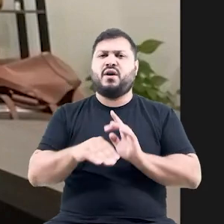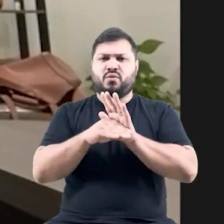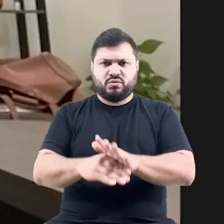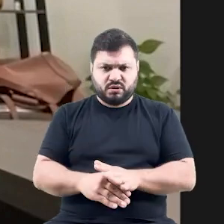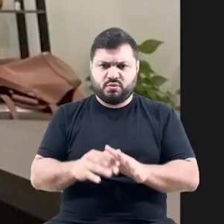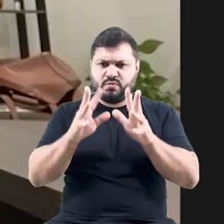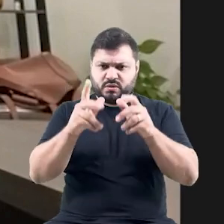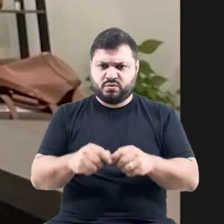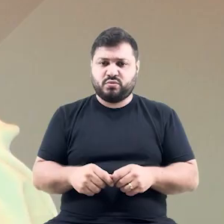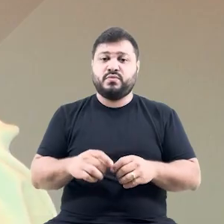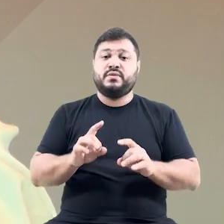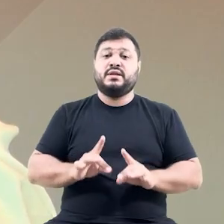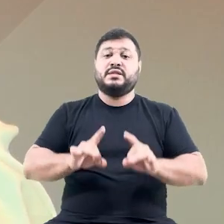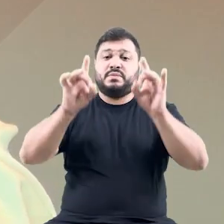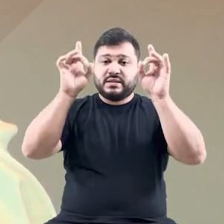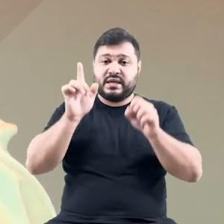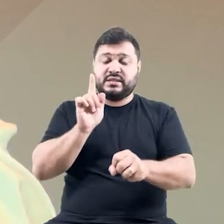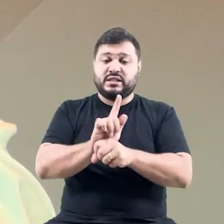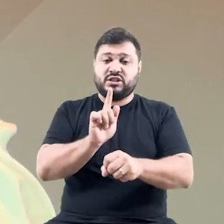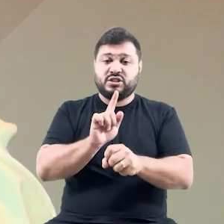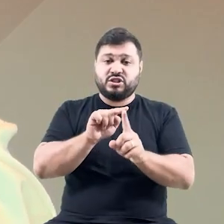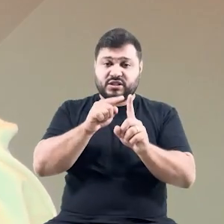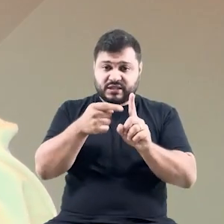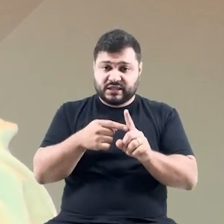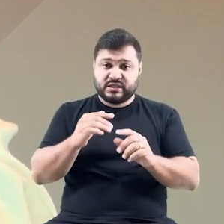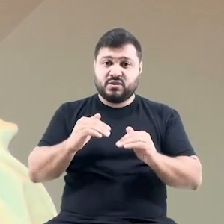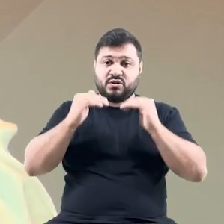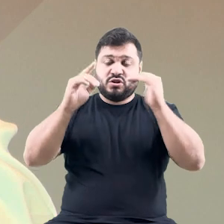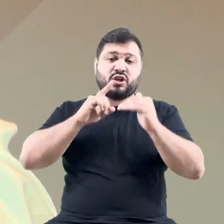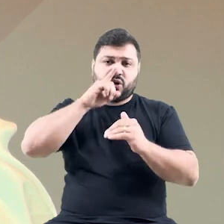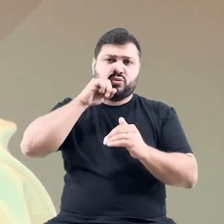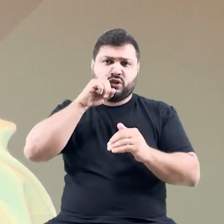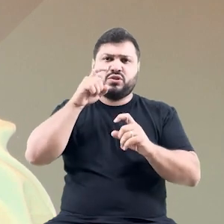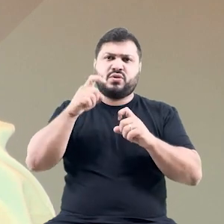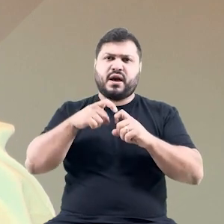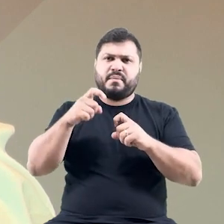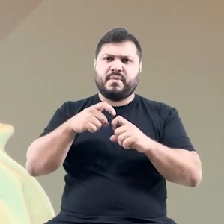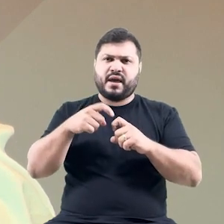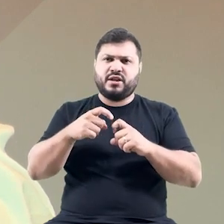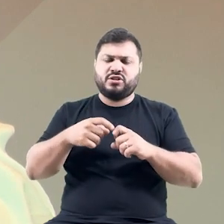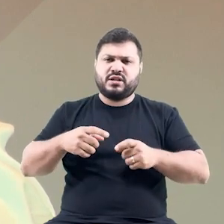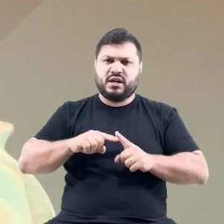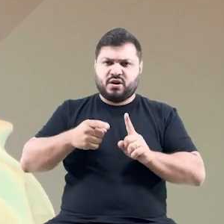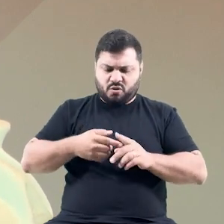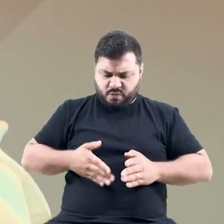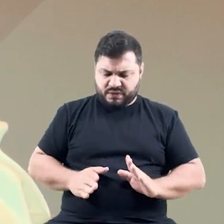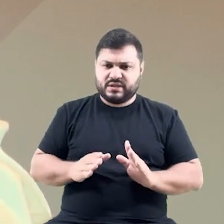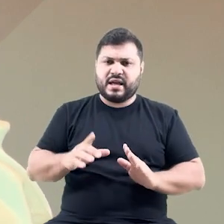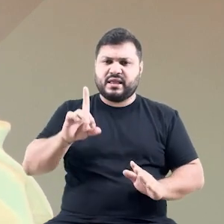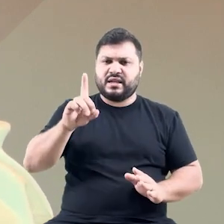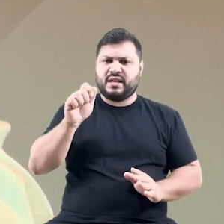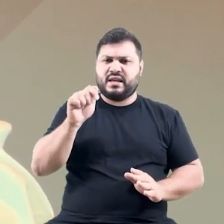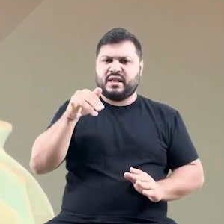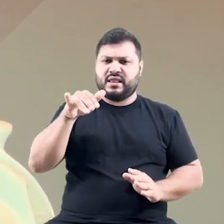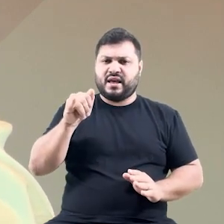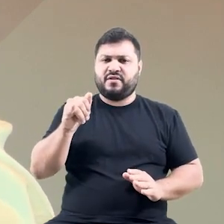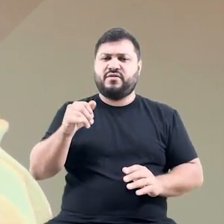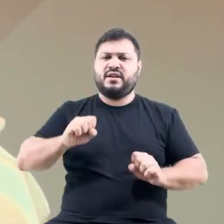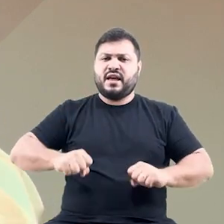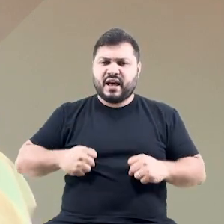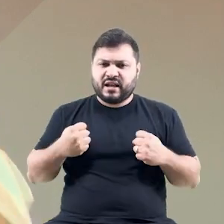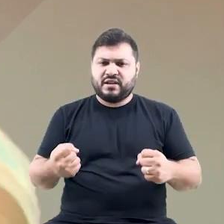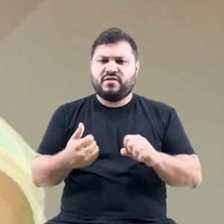vai contribuir para o todo. Especialista em gestação de alto risco, a médica obstetra Daphne